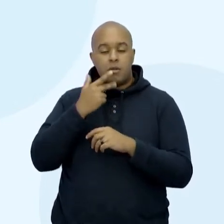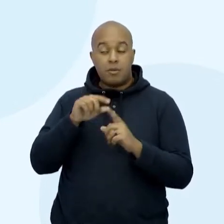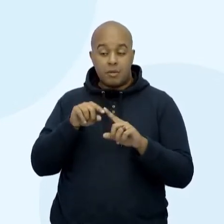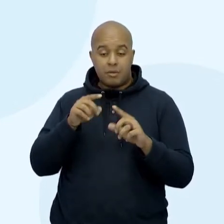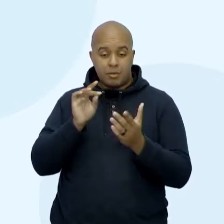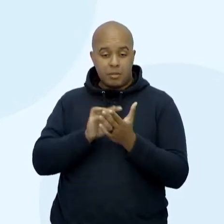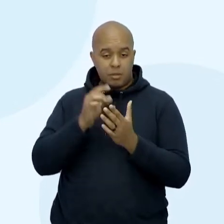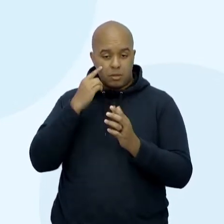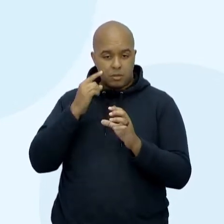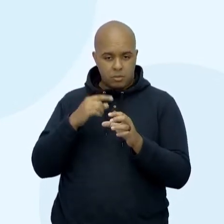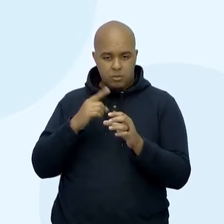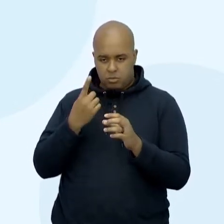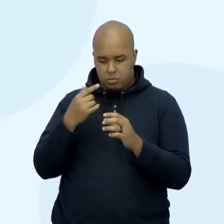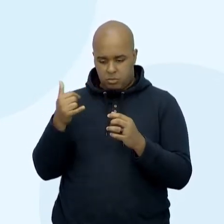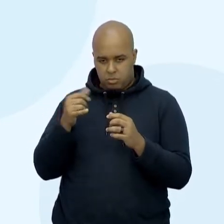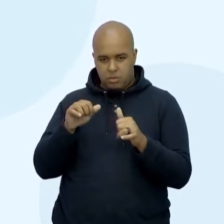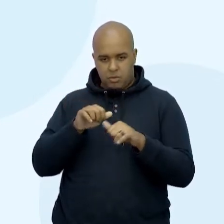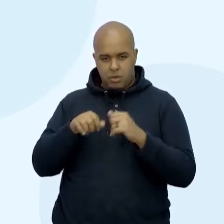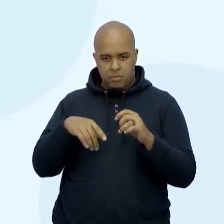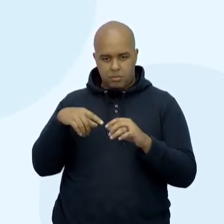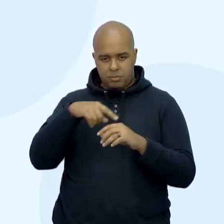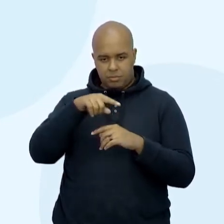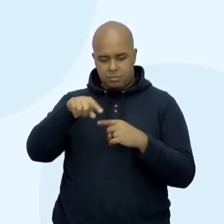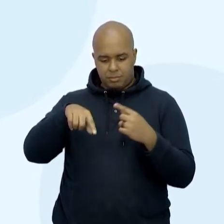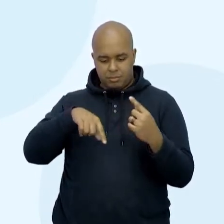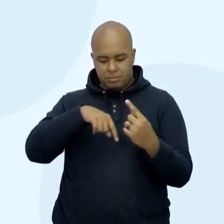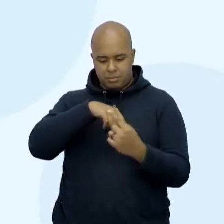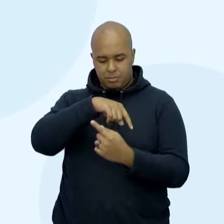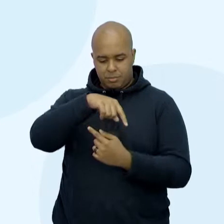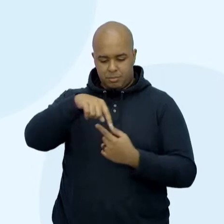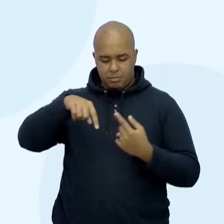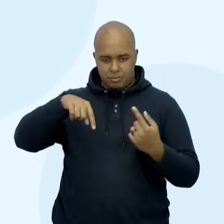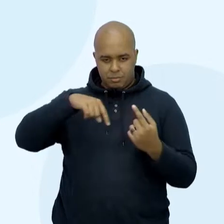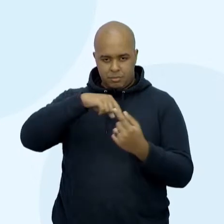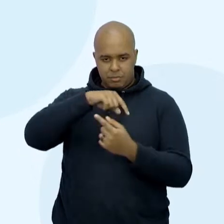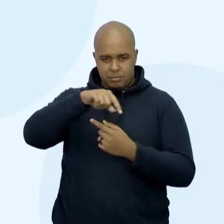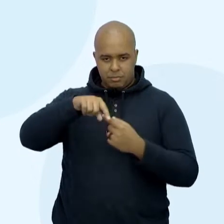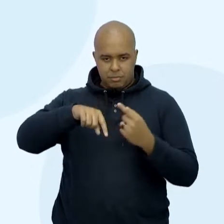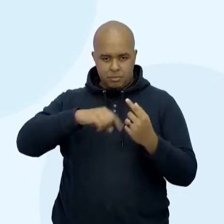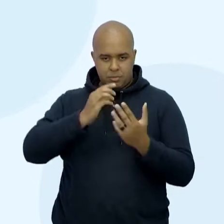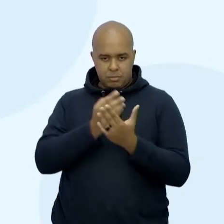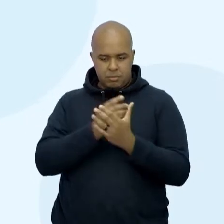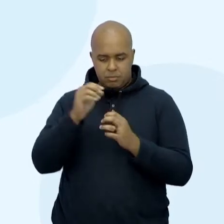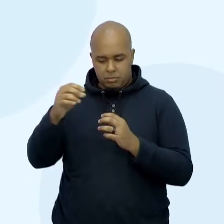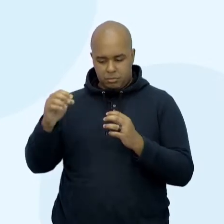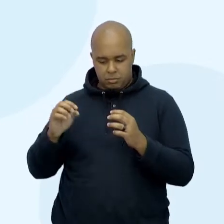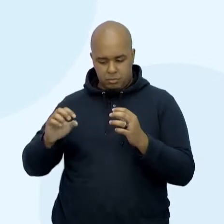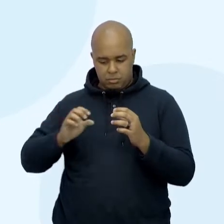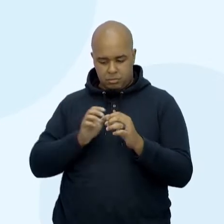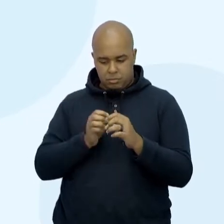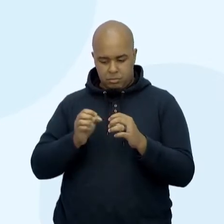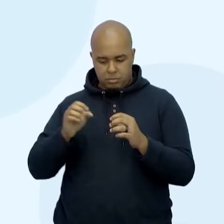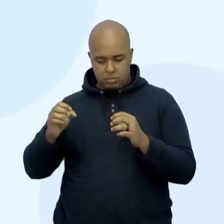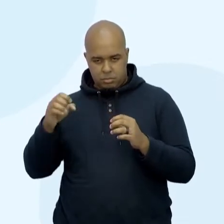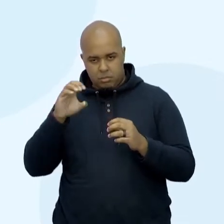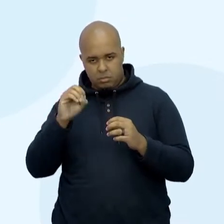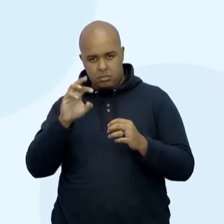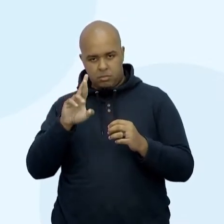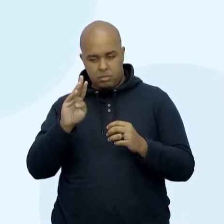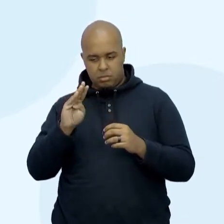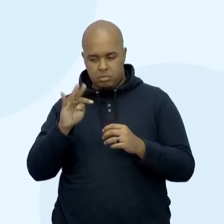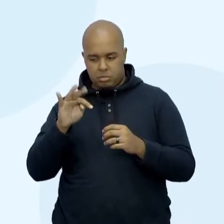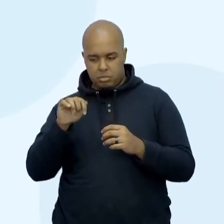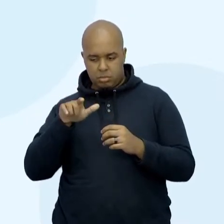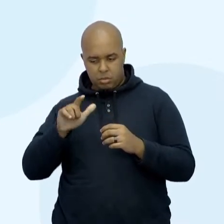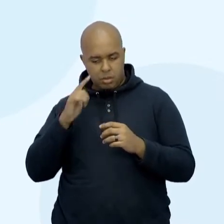ó, o elétron ele fica girando em torno do núcleo em algumas camadas, ele chamou isso de orbitais. E ele